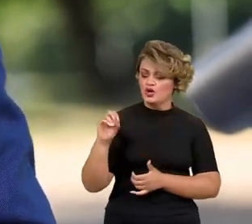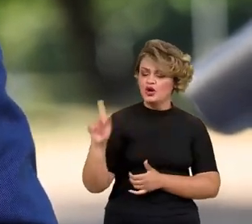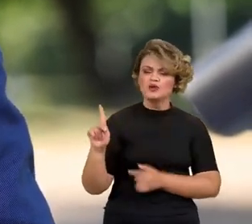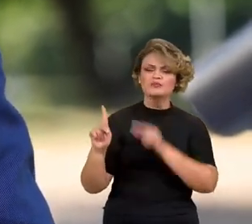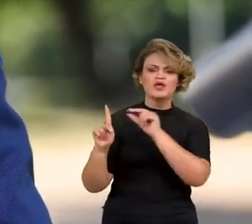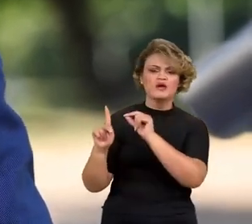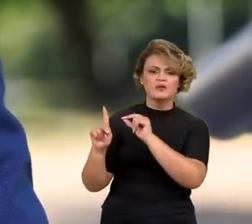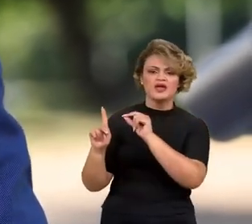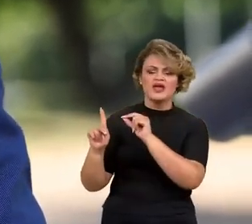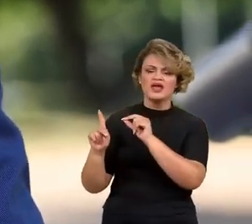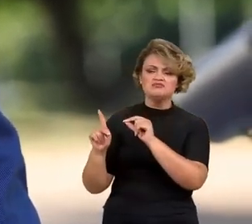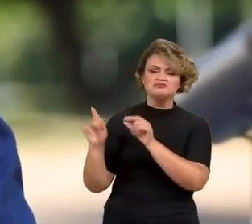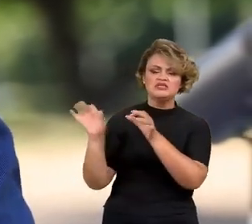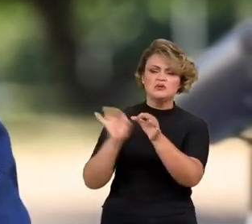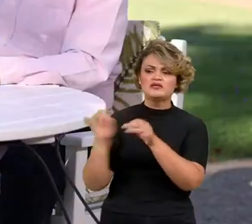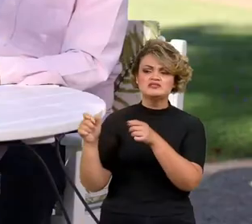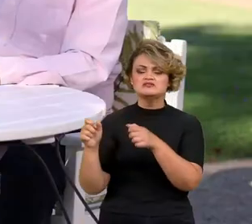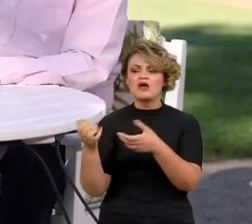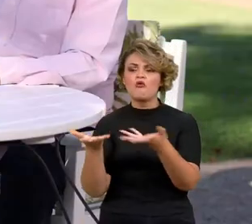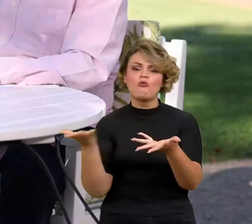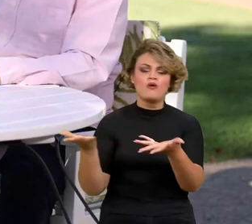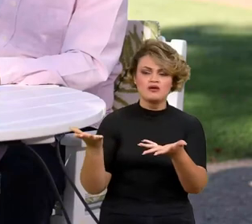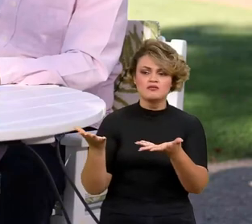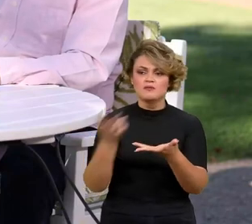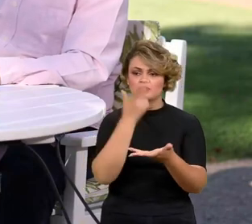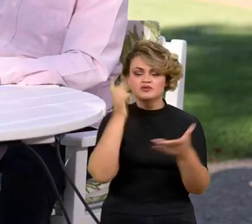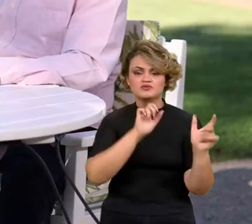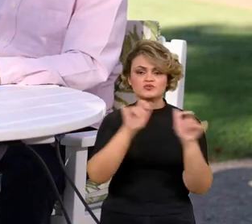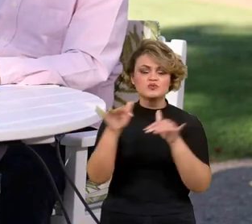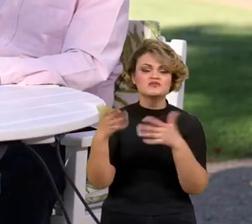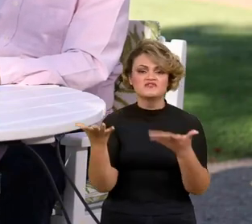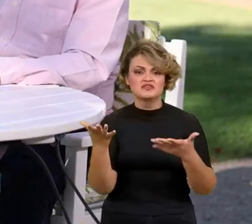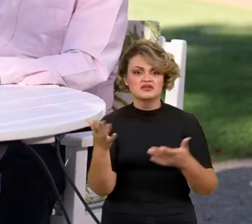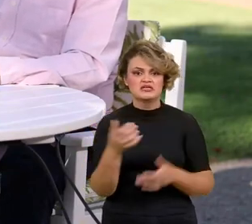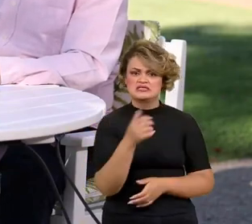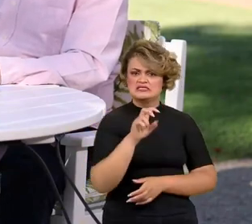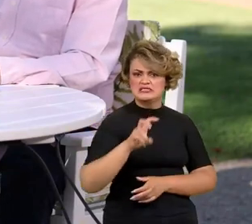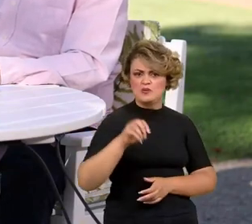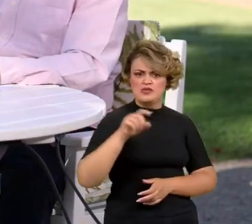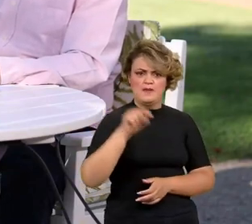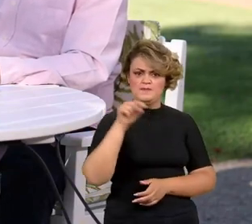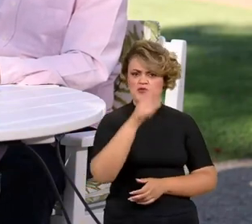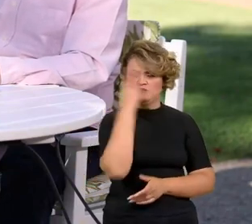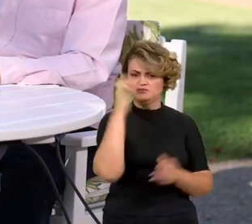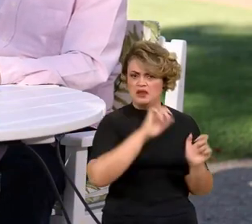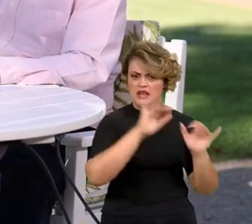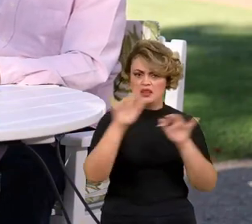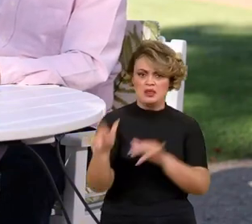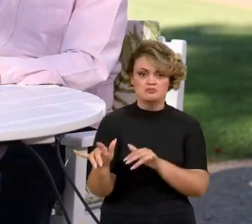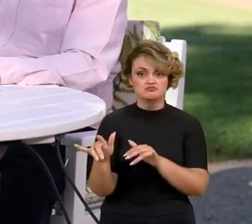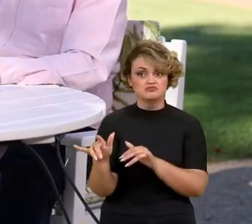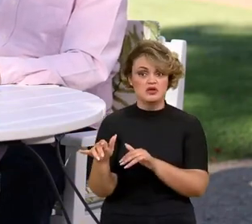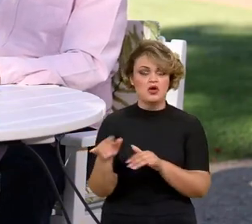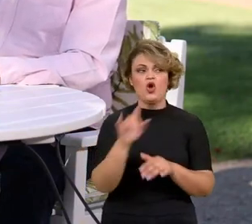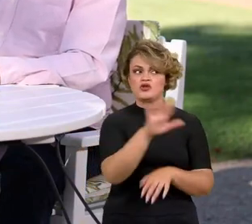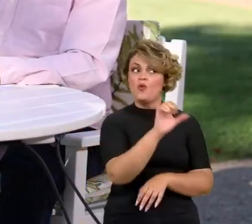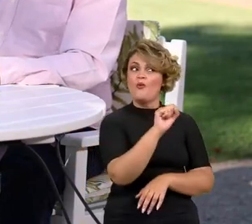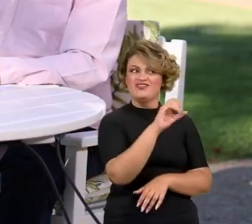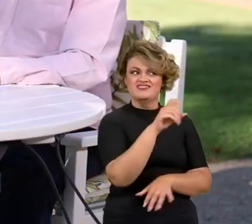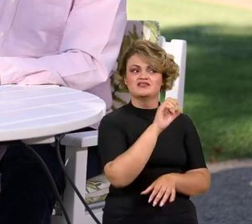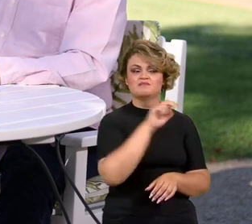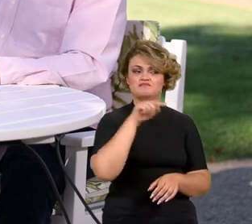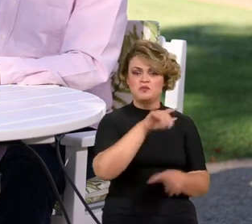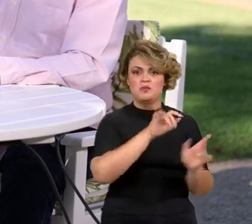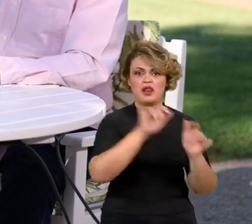de quantas pessoas estarão presente Tem gente que fala que vai ter mais de 50 mil pessoas fala de 80.000 pessoas além